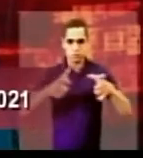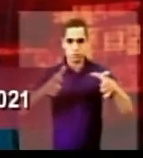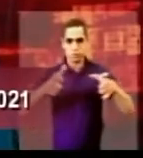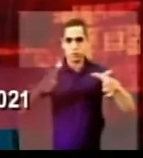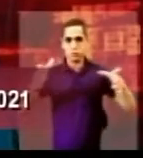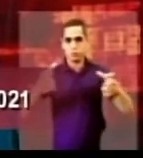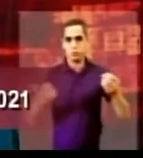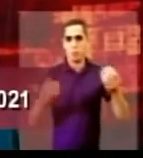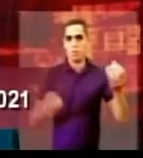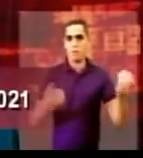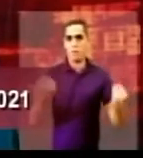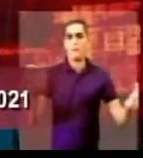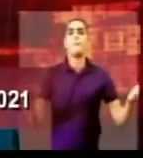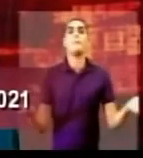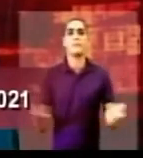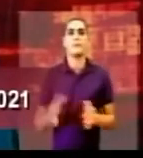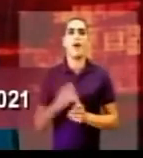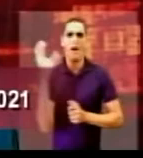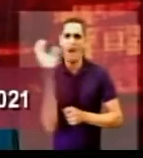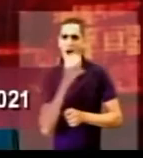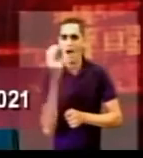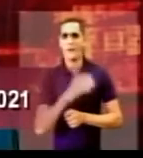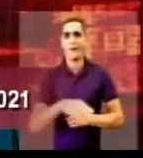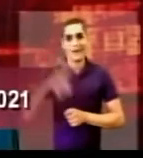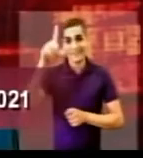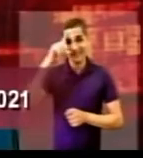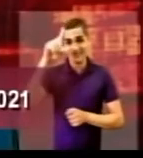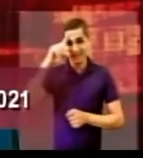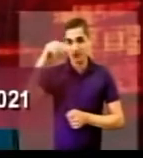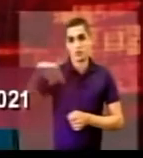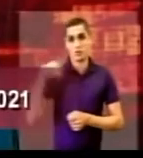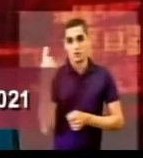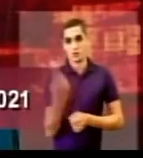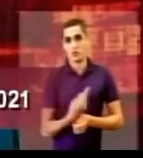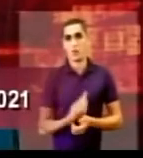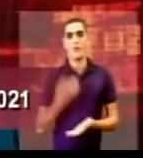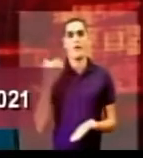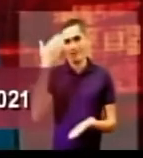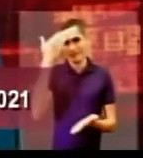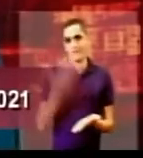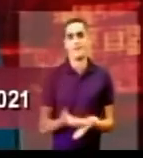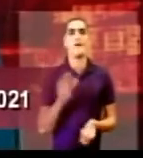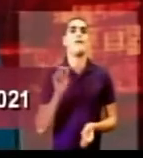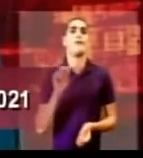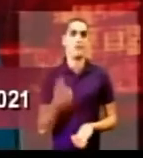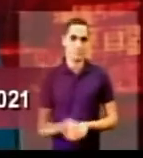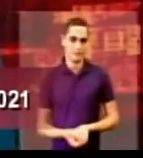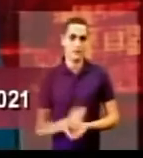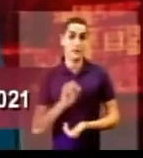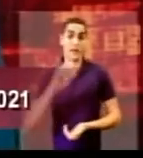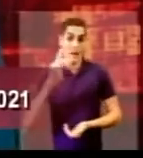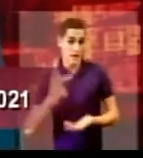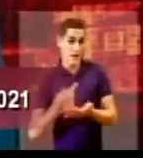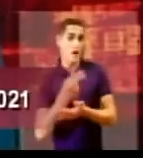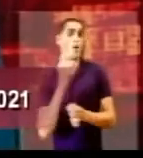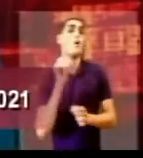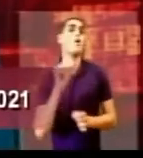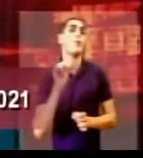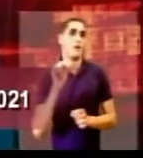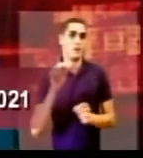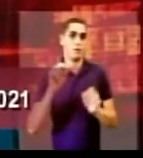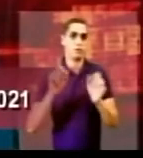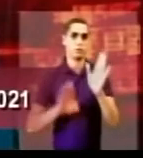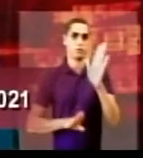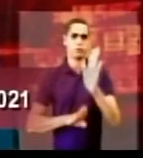crescendo, nós fomos cada dia mais acreditando que o que estava acontecendo era um